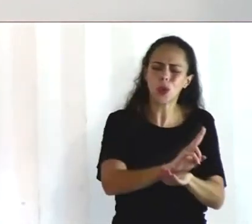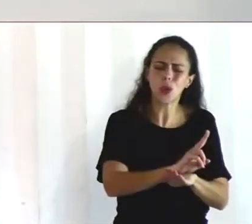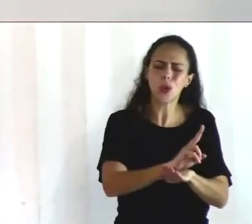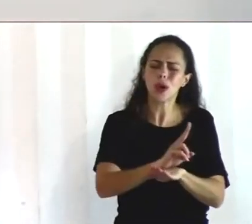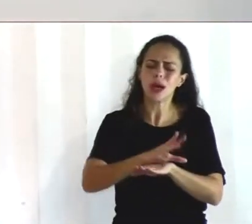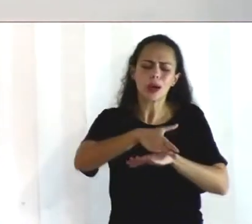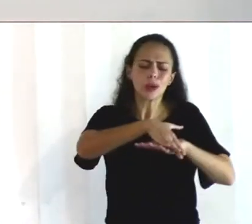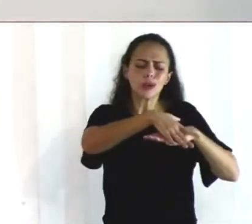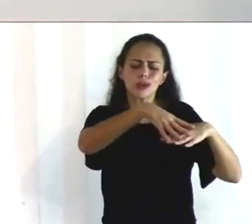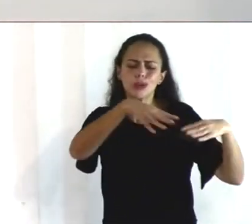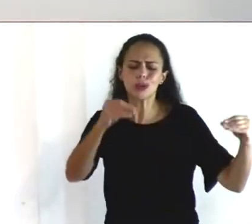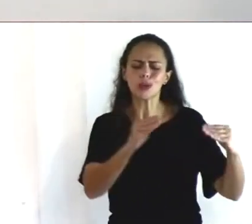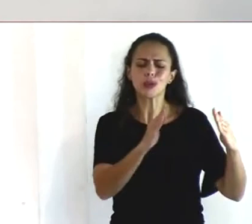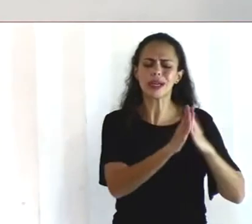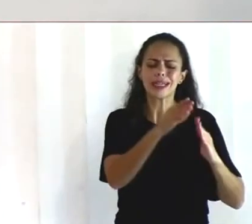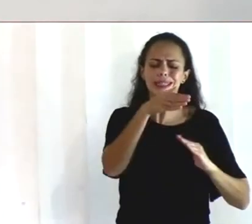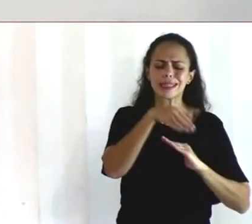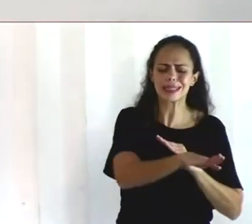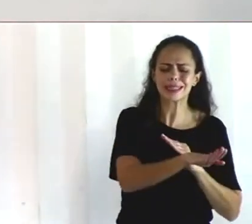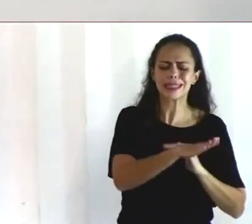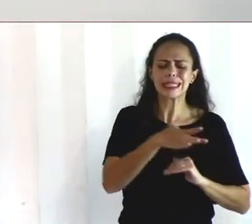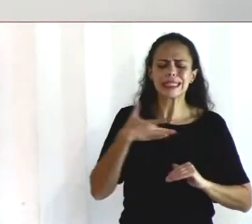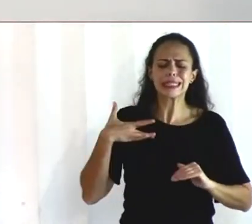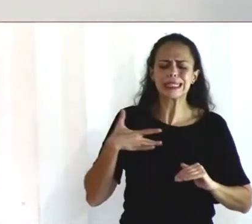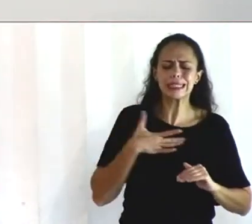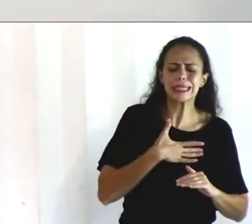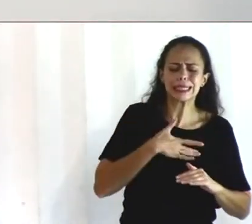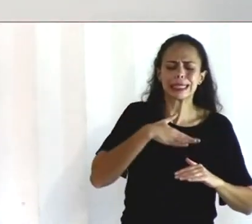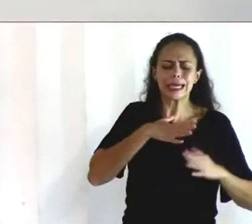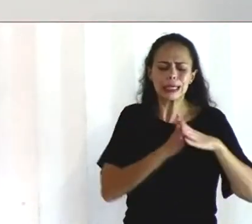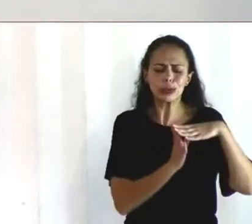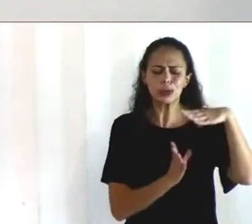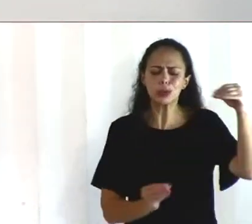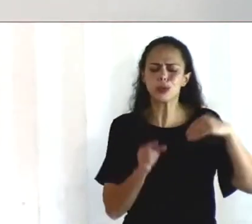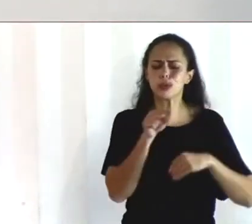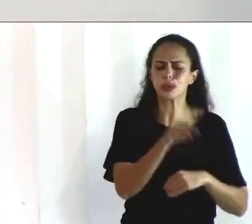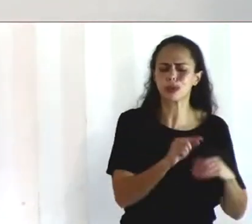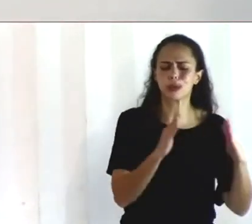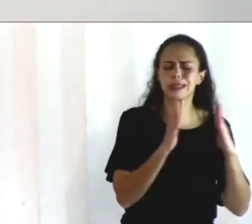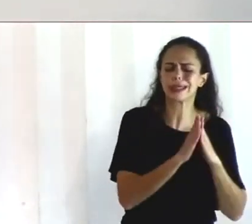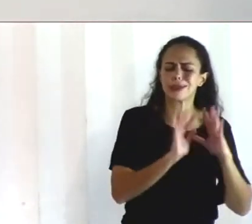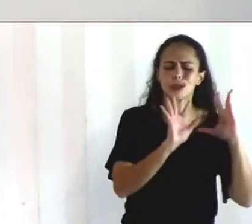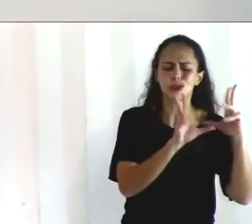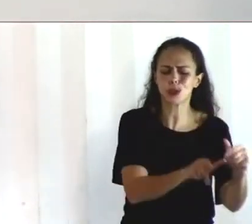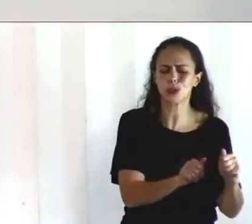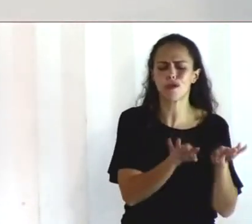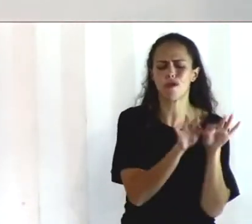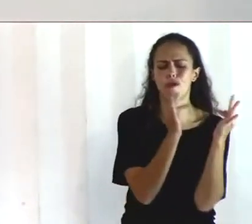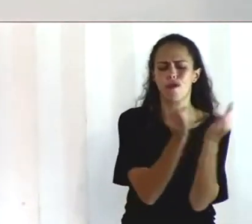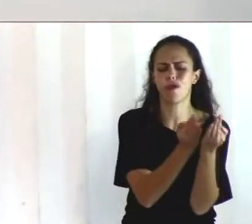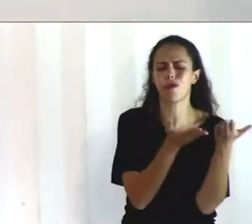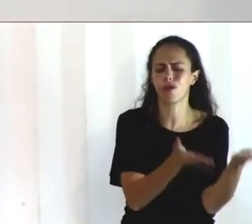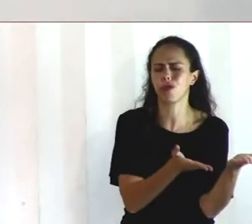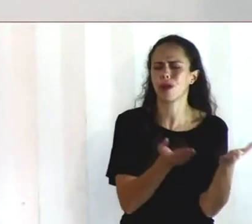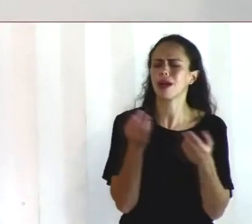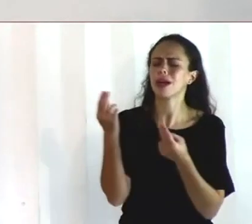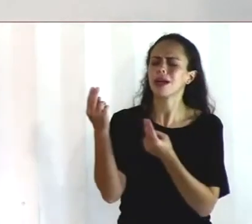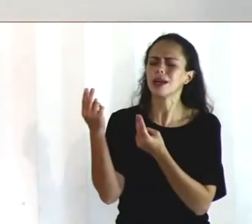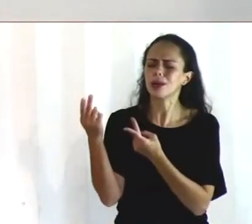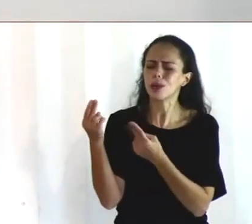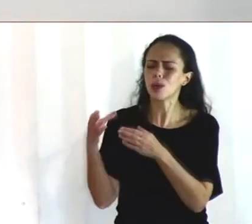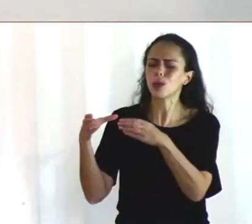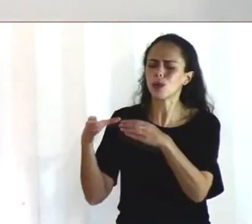mas cura, por favor, Senhor, como o Senhor Jesus Cristo curou o possesso, curou a sogra e curou uma cidade